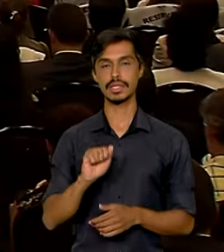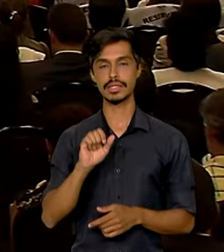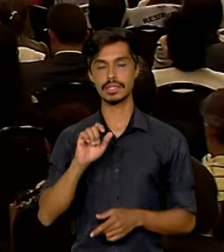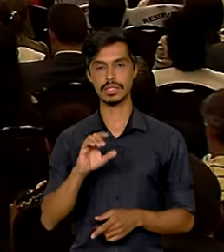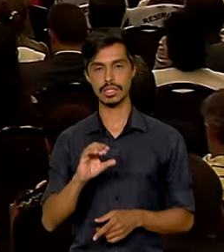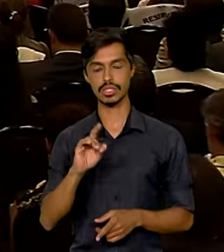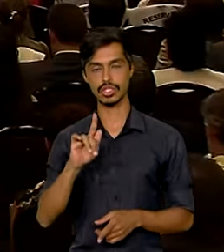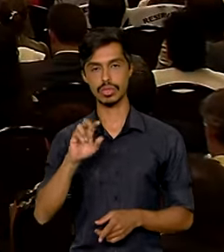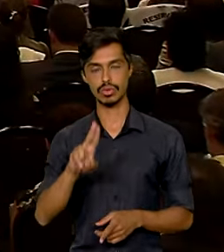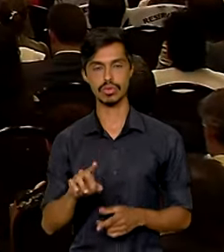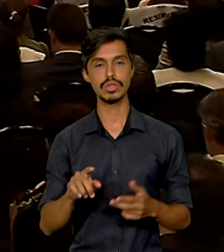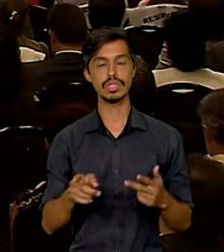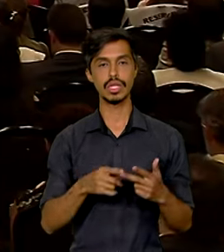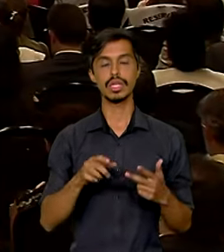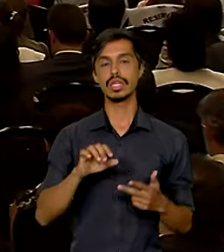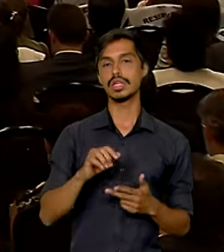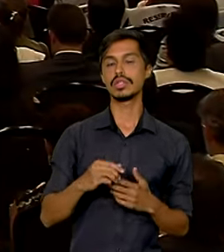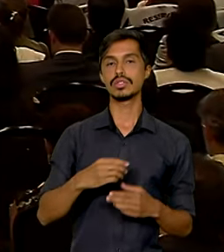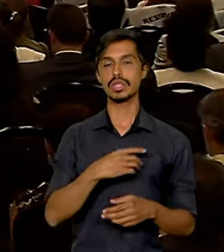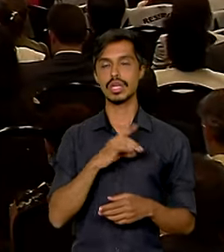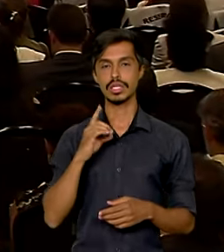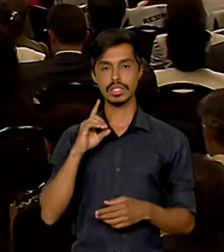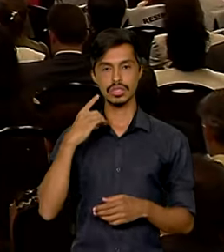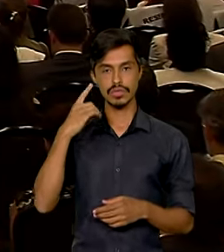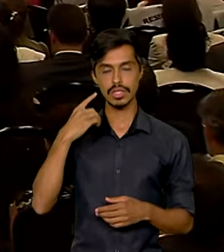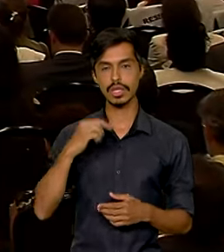Jorge Messias, advogado-geral da União.